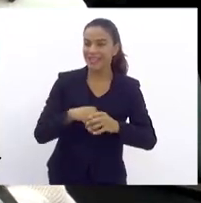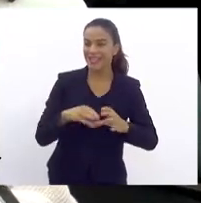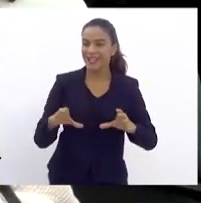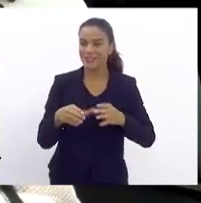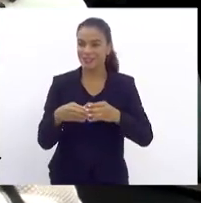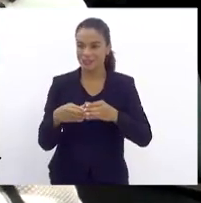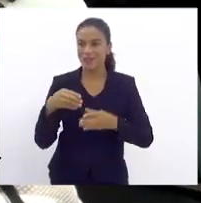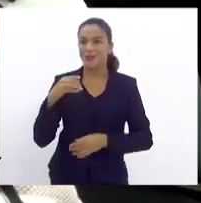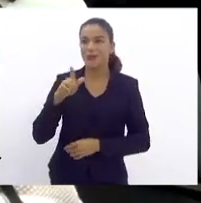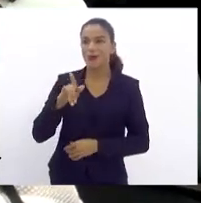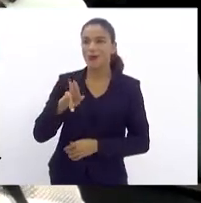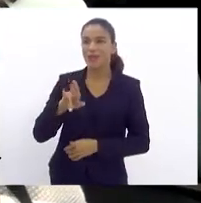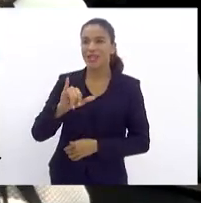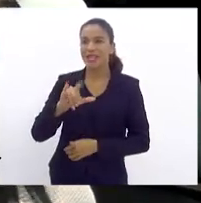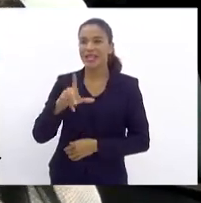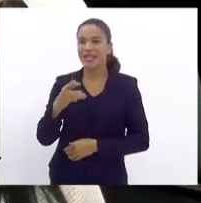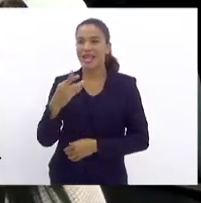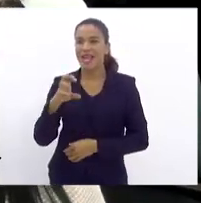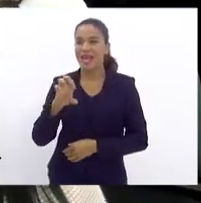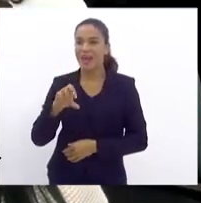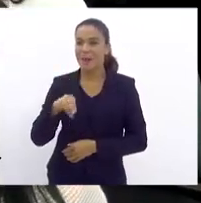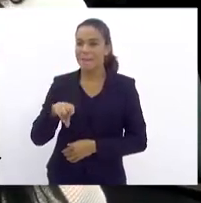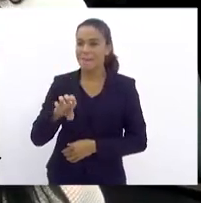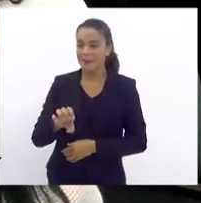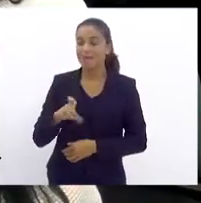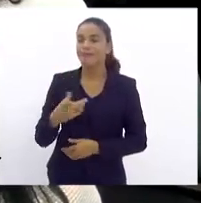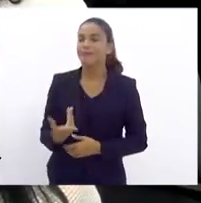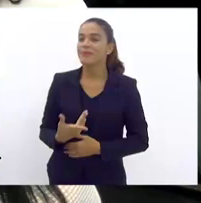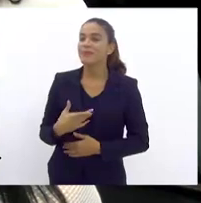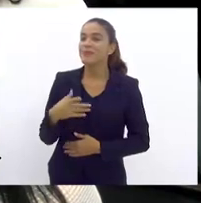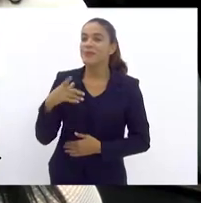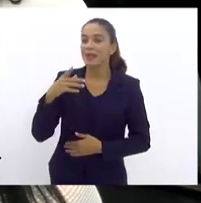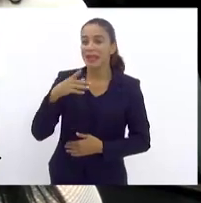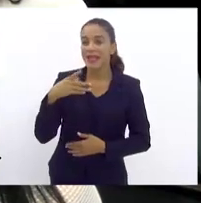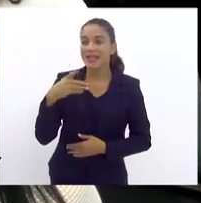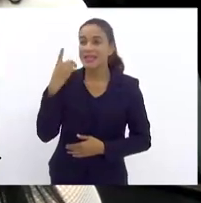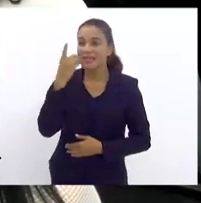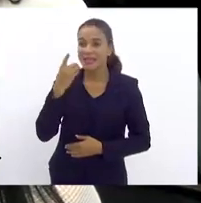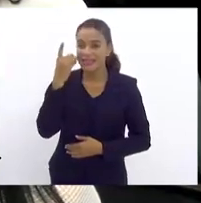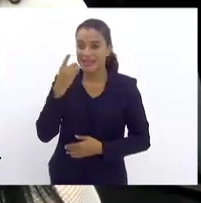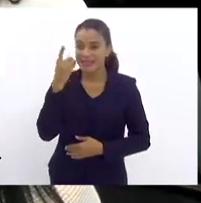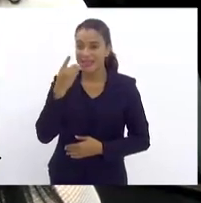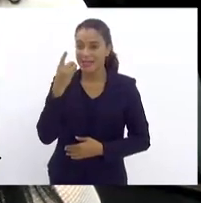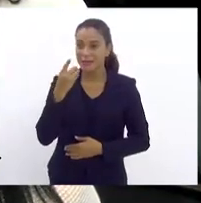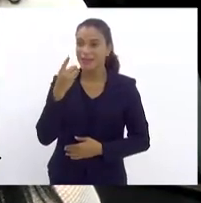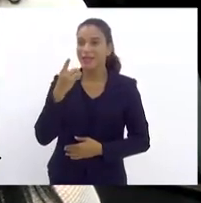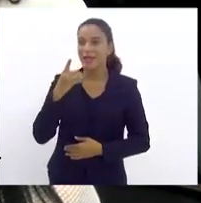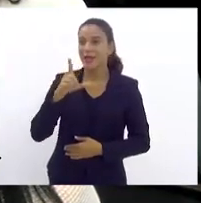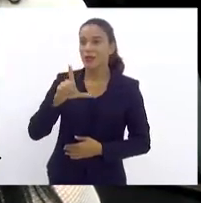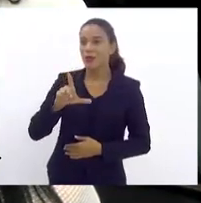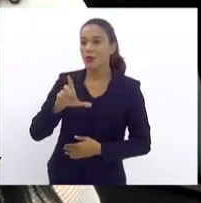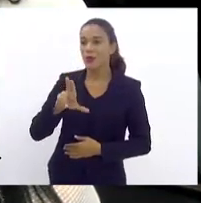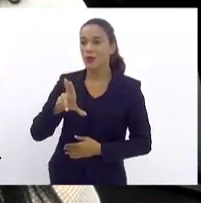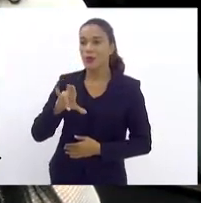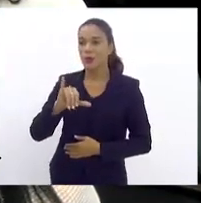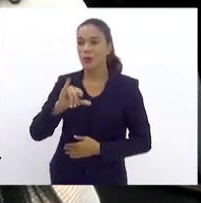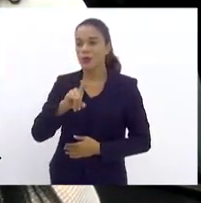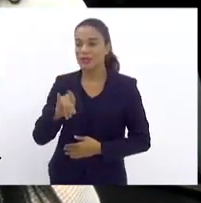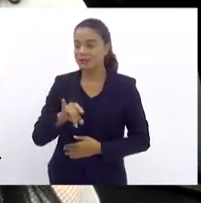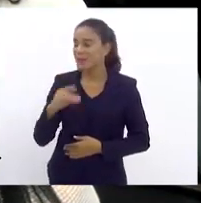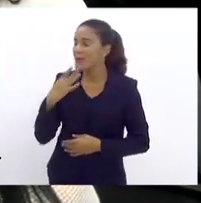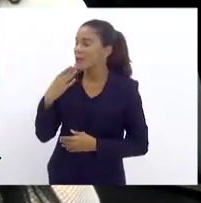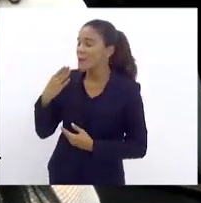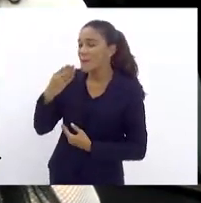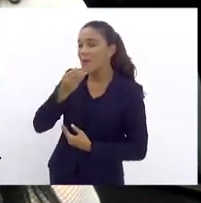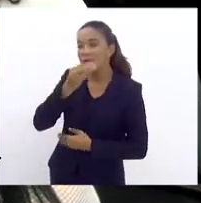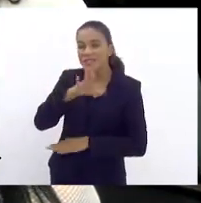muito bom muito obrigado pela presença Deputado Luiz Cláudio por favor primeiramente uma Um bom dia a todos e